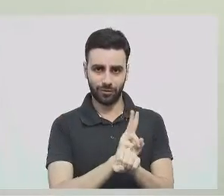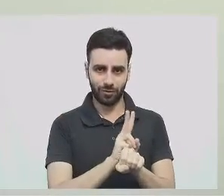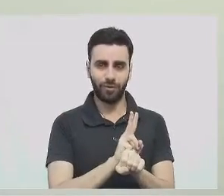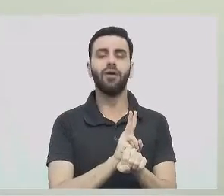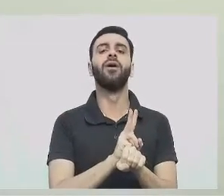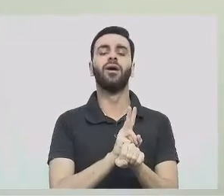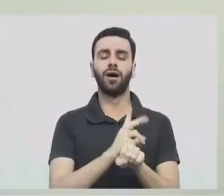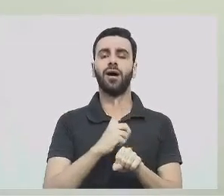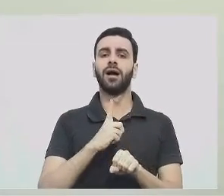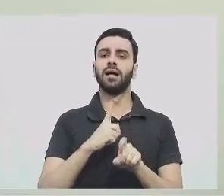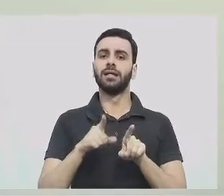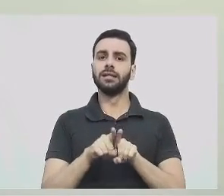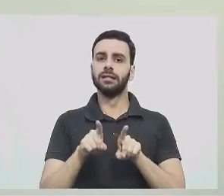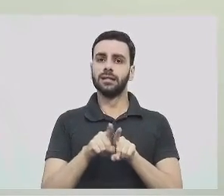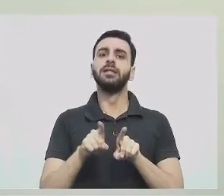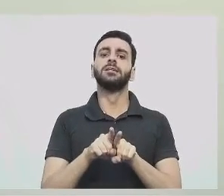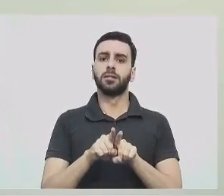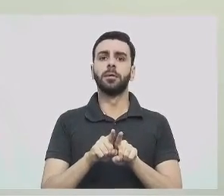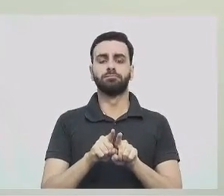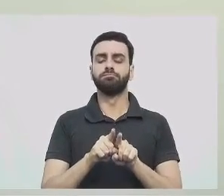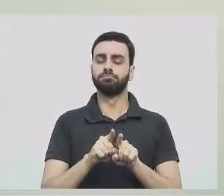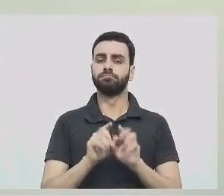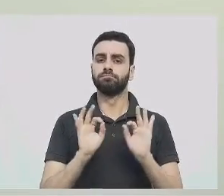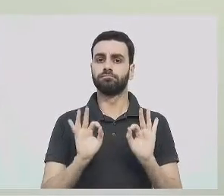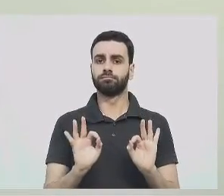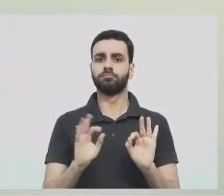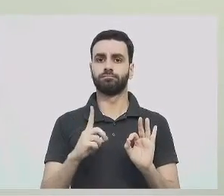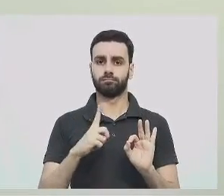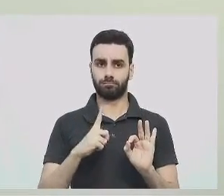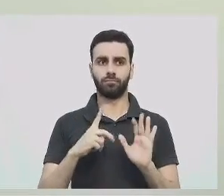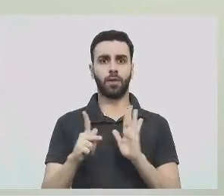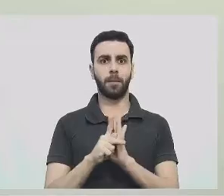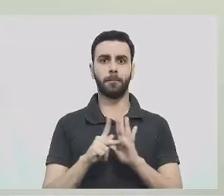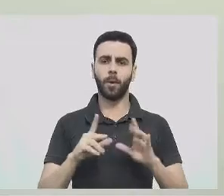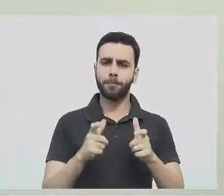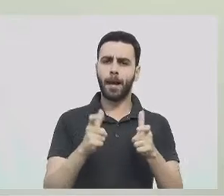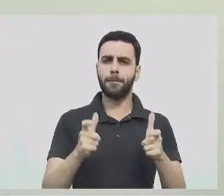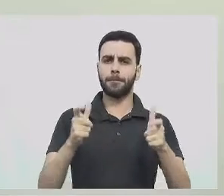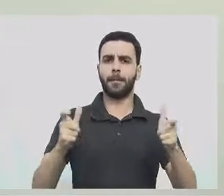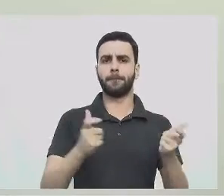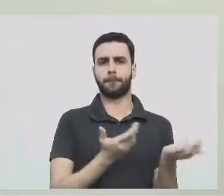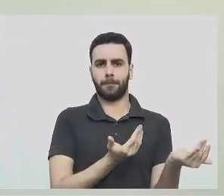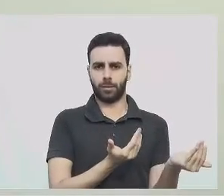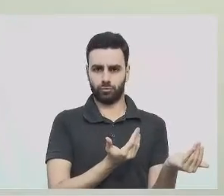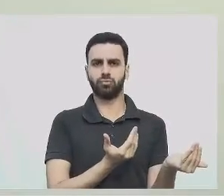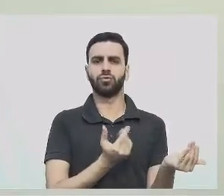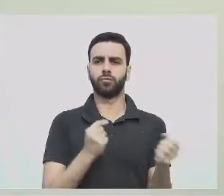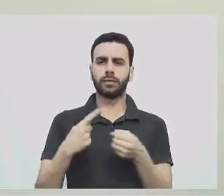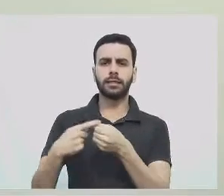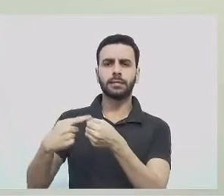uma movimentação considerável da juventude, dos estudantes